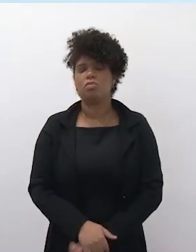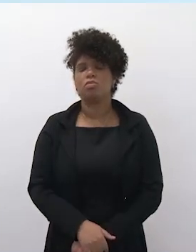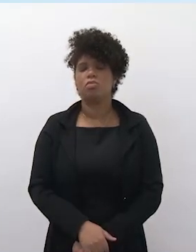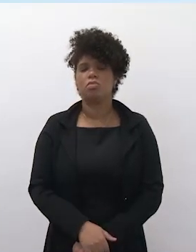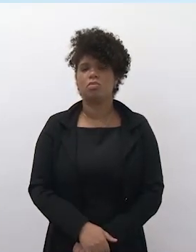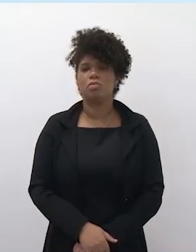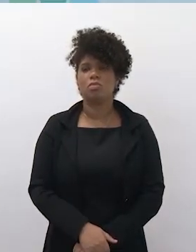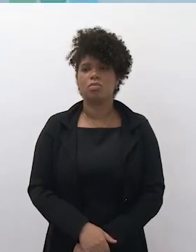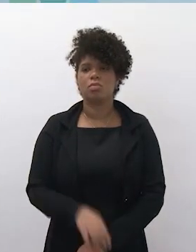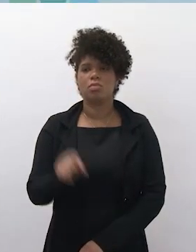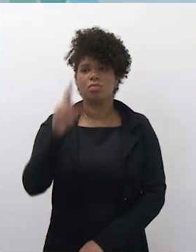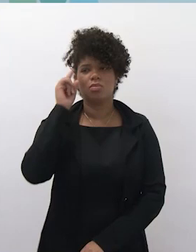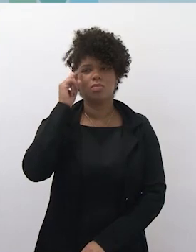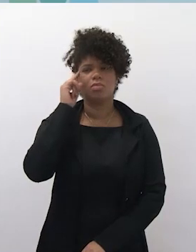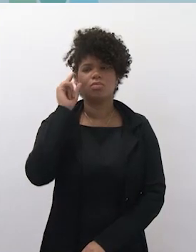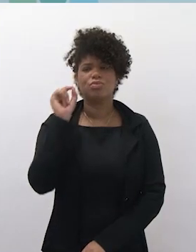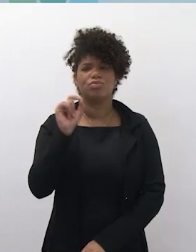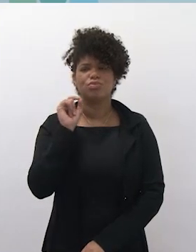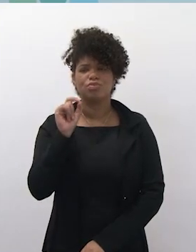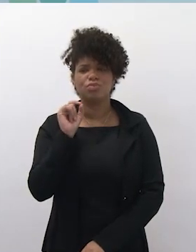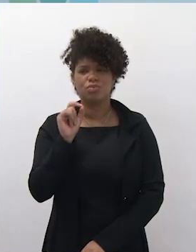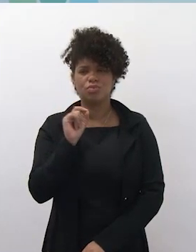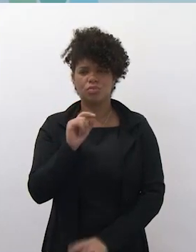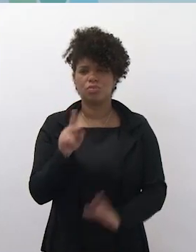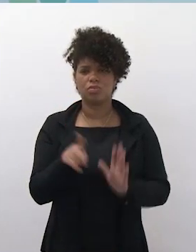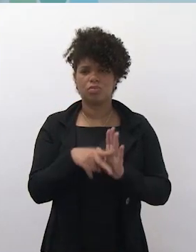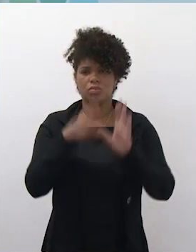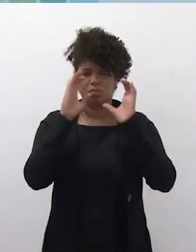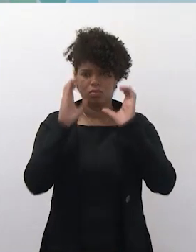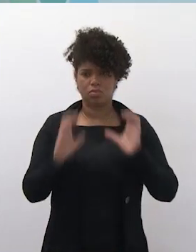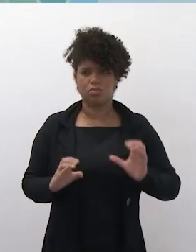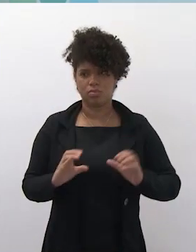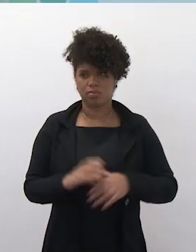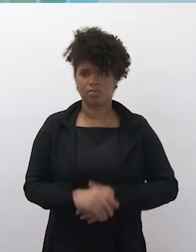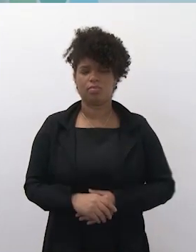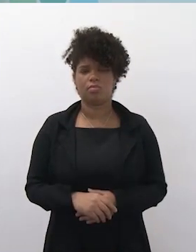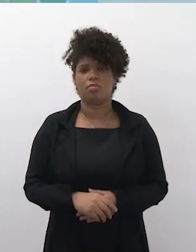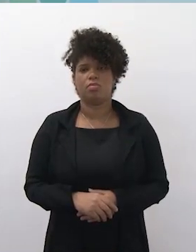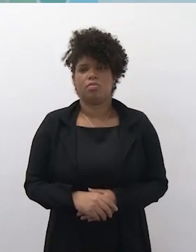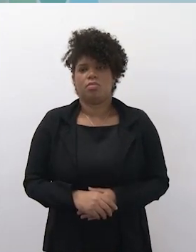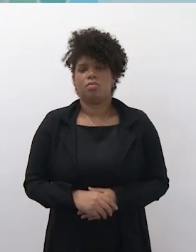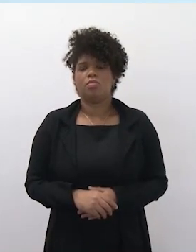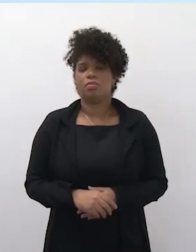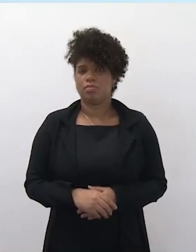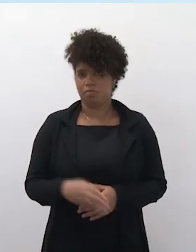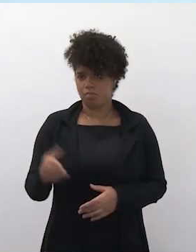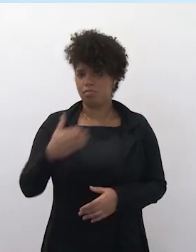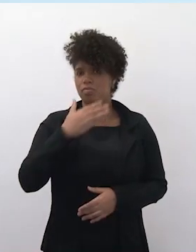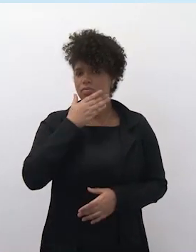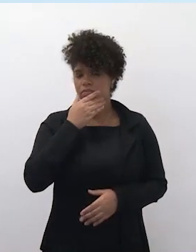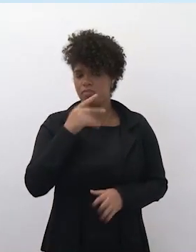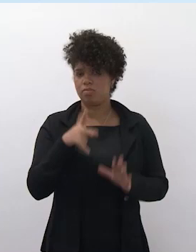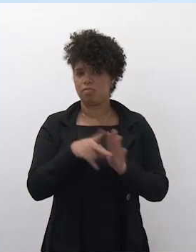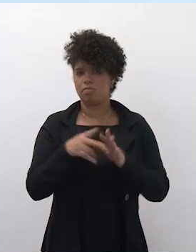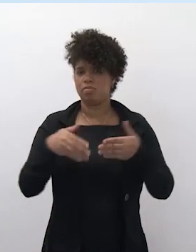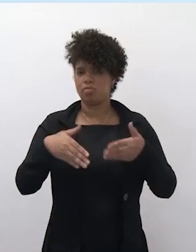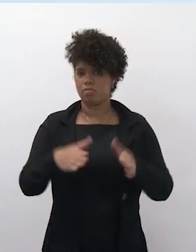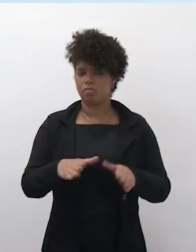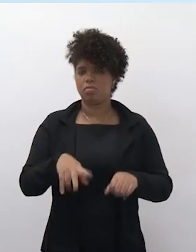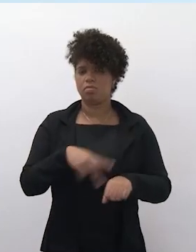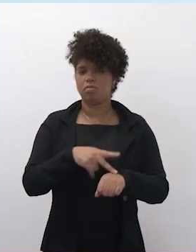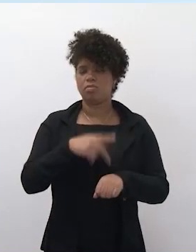nós, ele pensou sobre a cidadania? Bem, é o seguinte, então ele é um britânico, né, como já foi